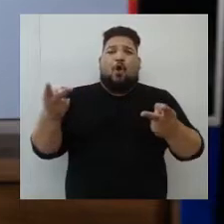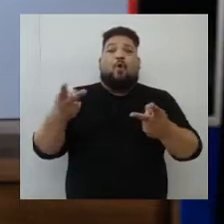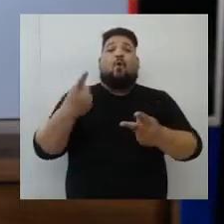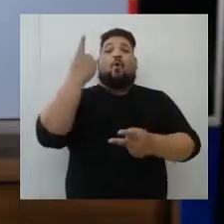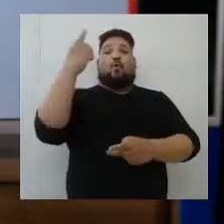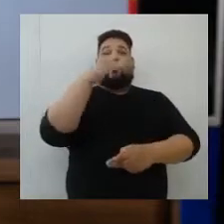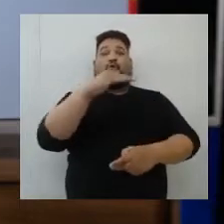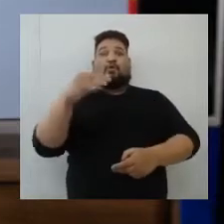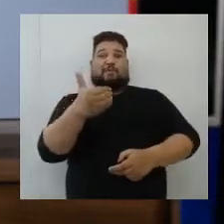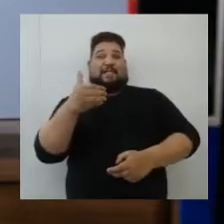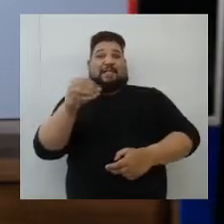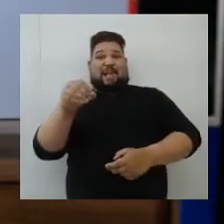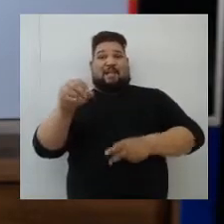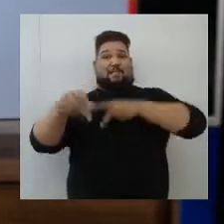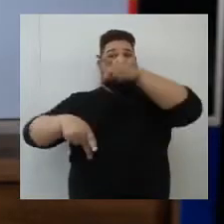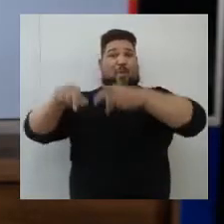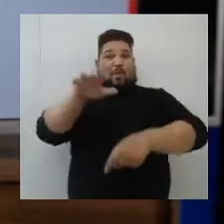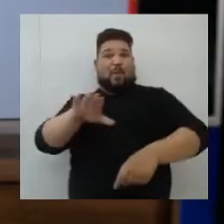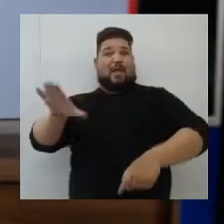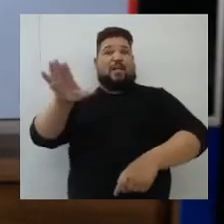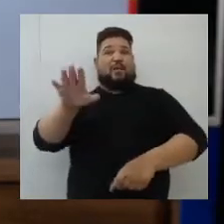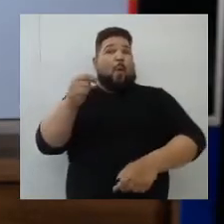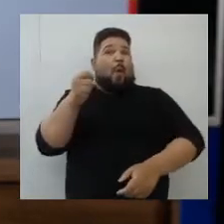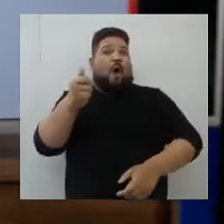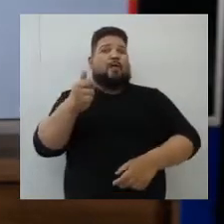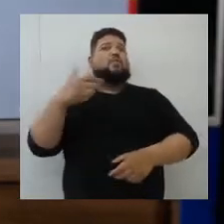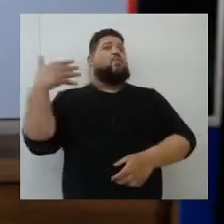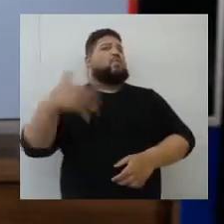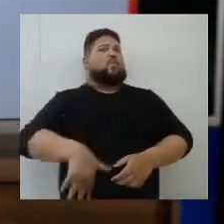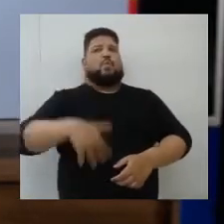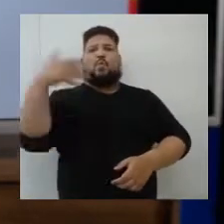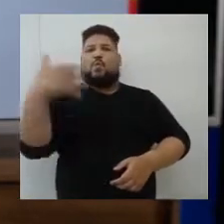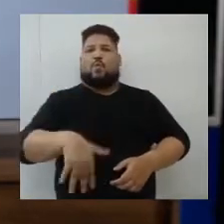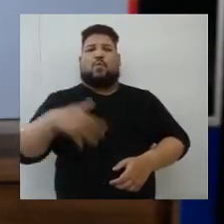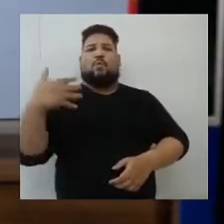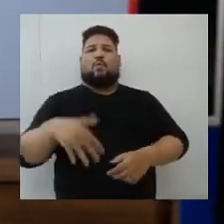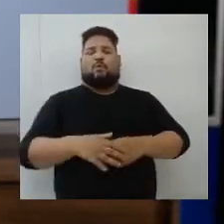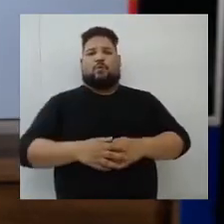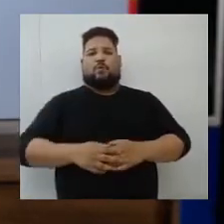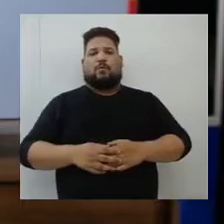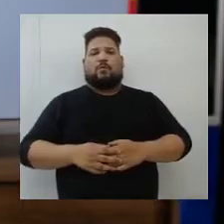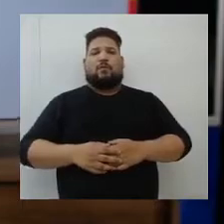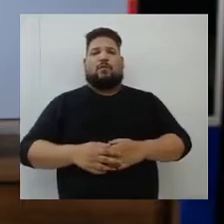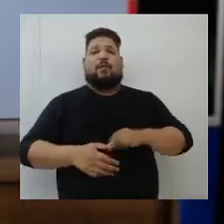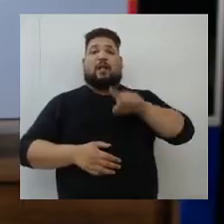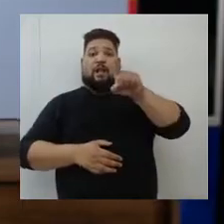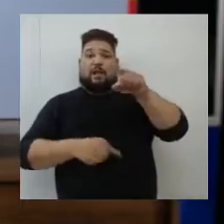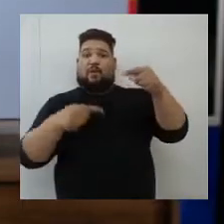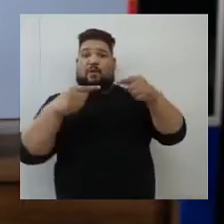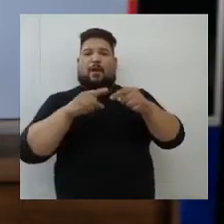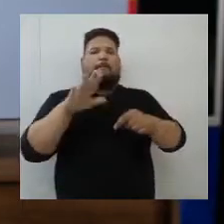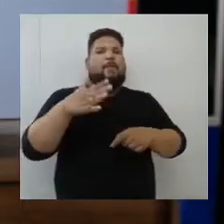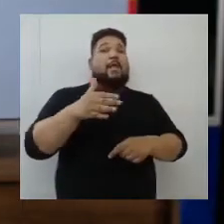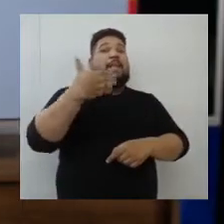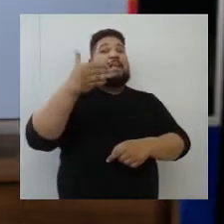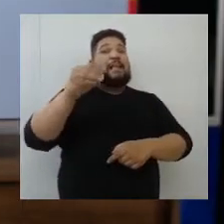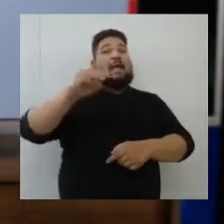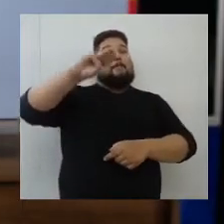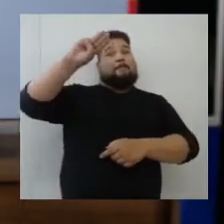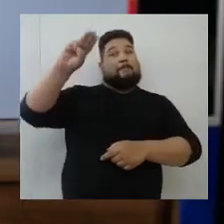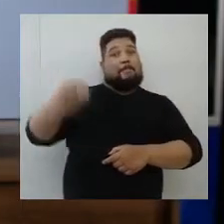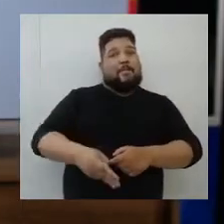população. Para você ter ideia, foram aproximadamente 10 milhões de